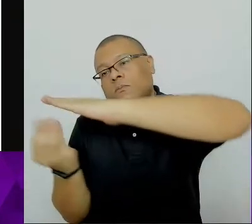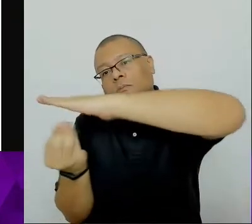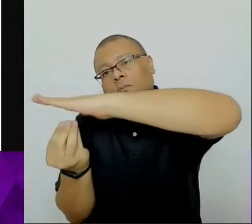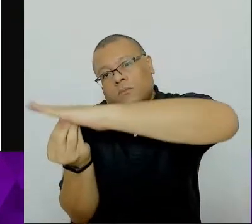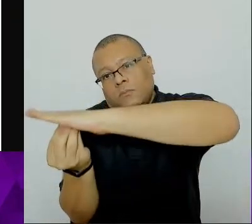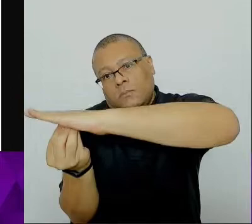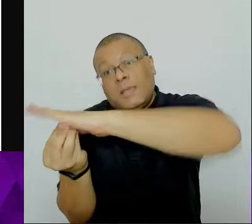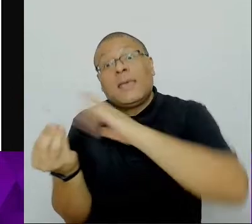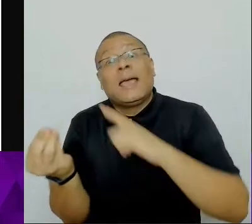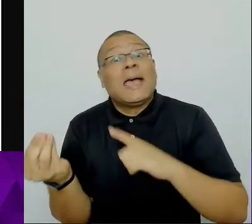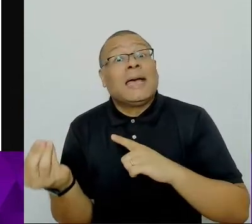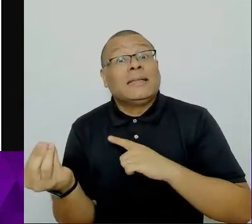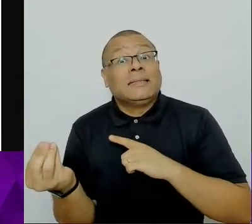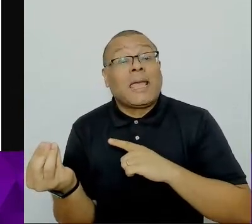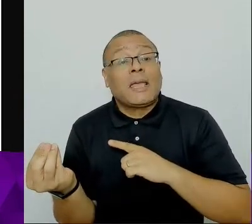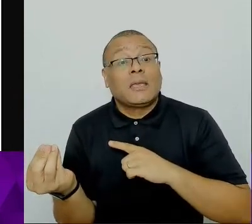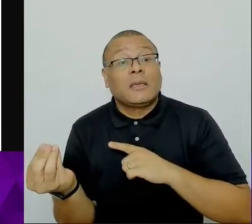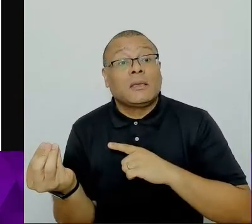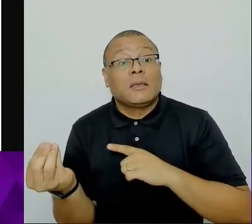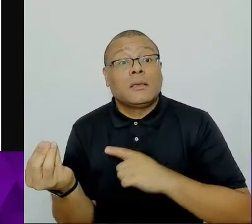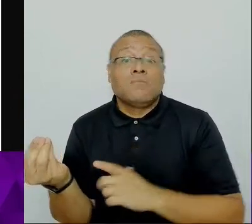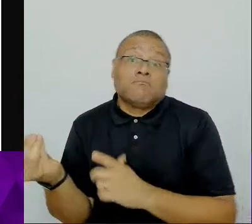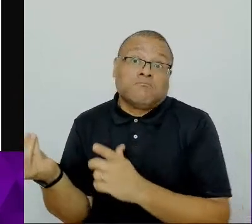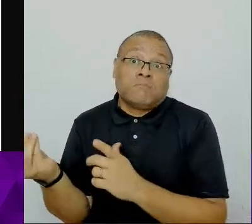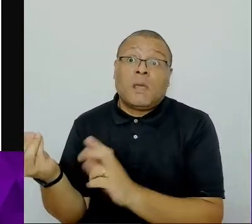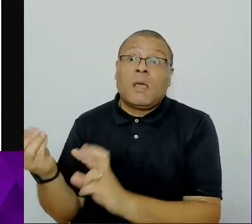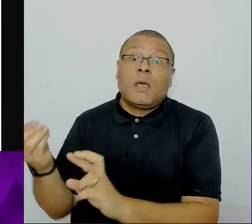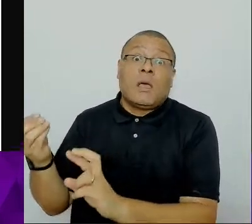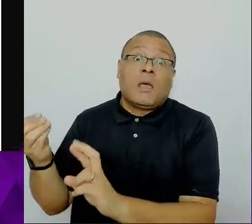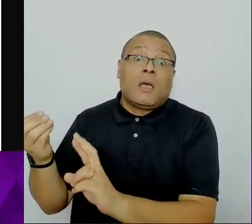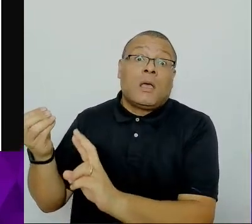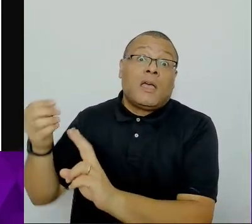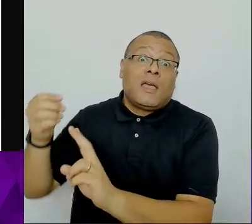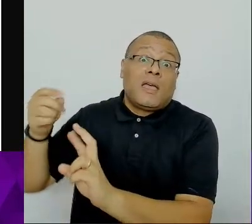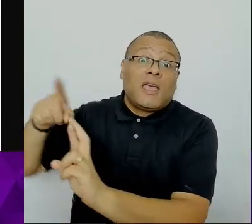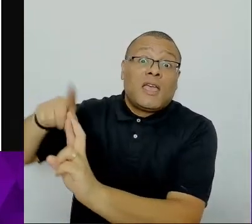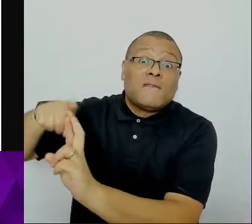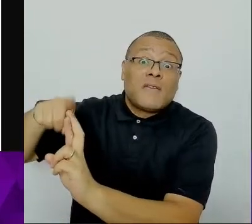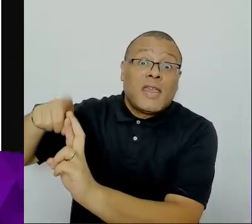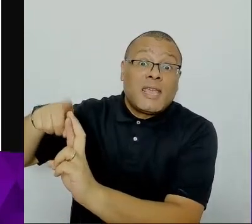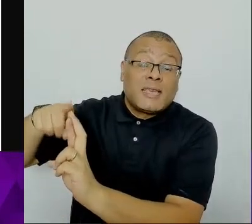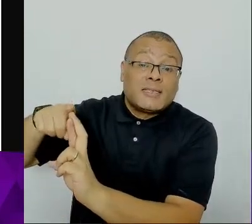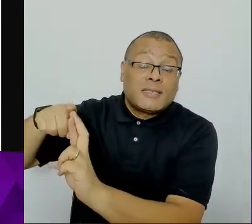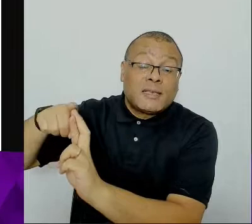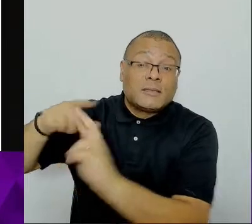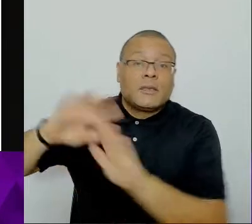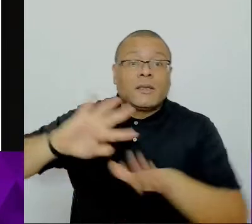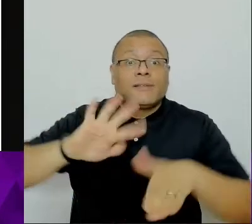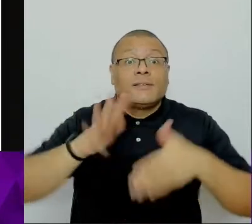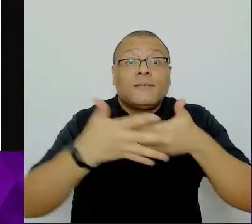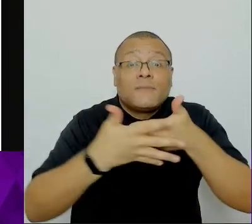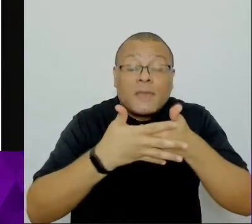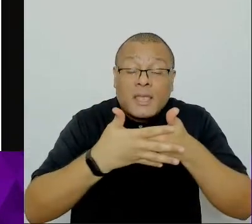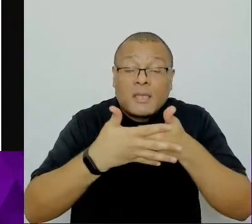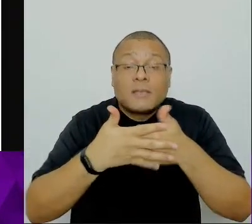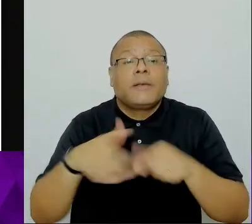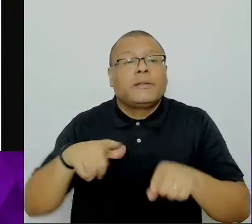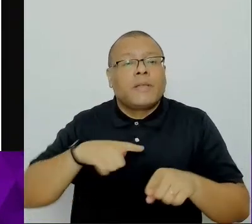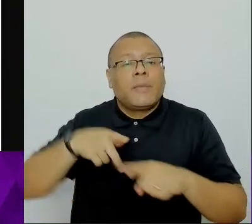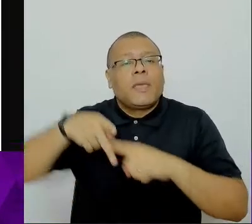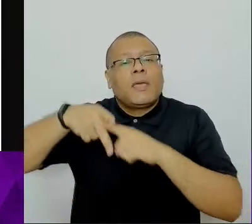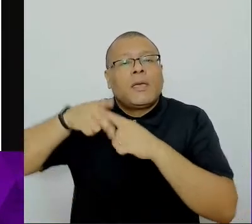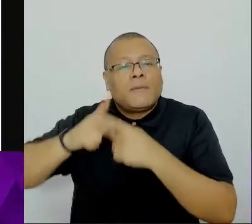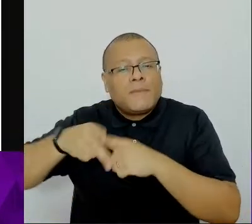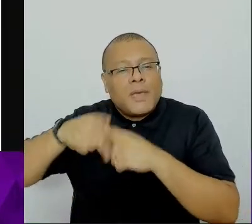tem referências de frameworks, a gente tem os toolkits para desenvolvimento